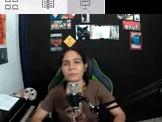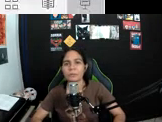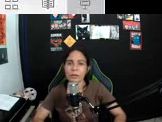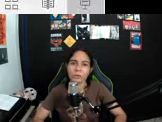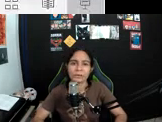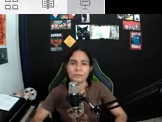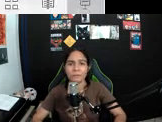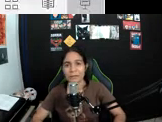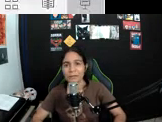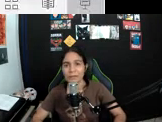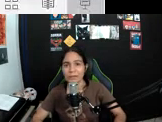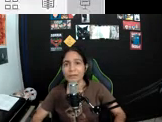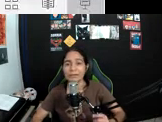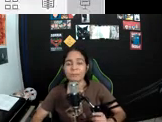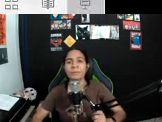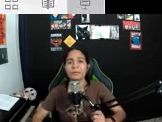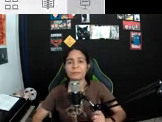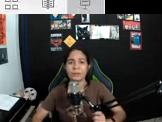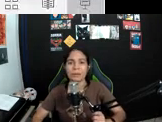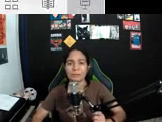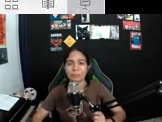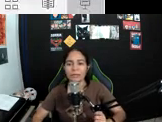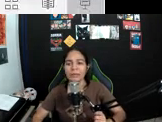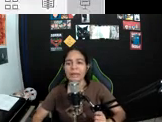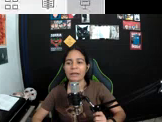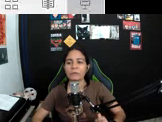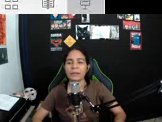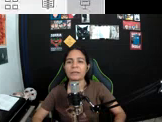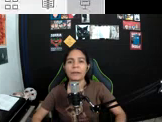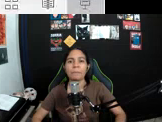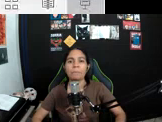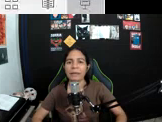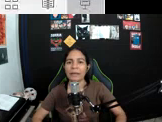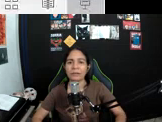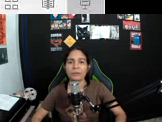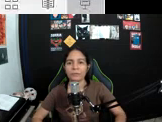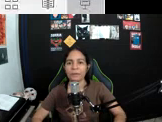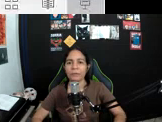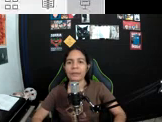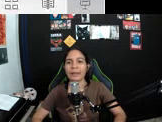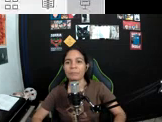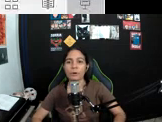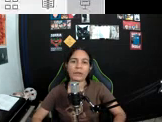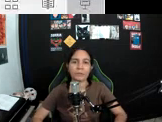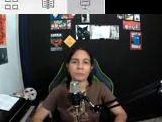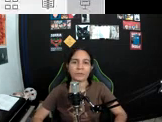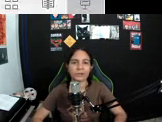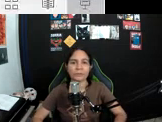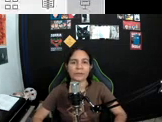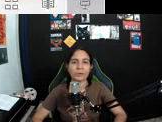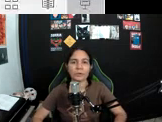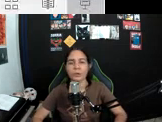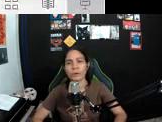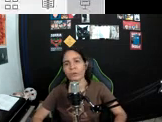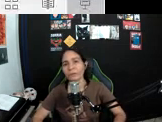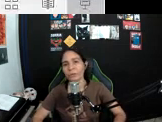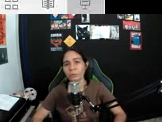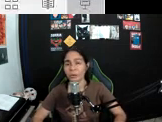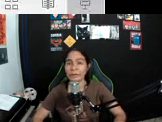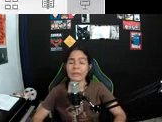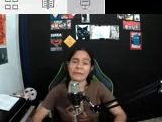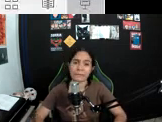dizendo que vocês são uma coisa sem vocês serem, simplesmente por causa de briga de ego entre médico e enfermeira, porque o médico pode ser chamado de